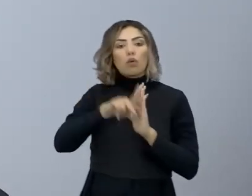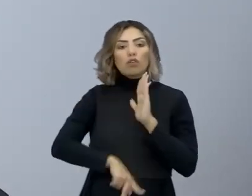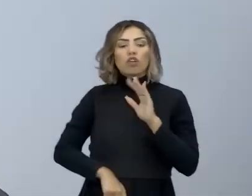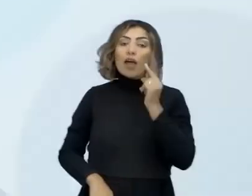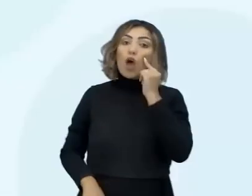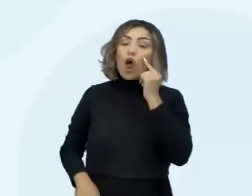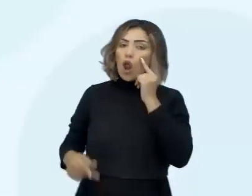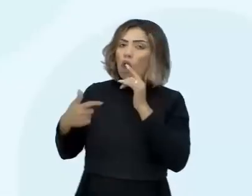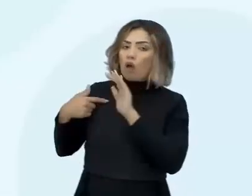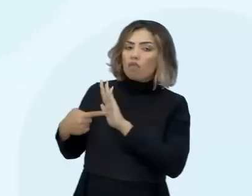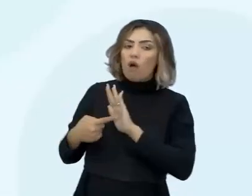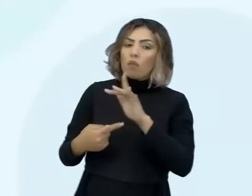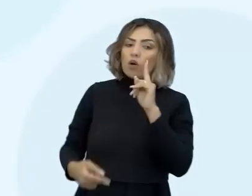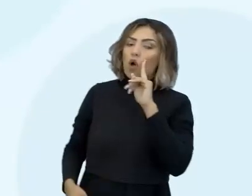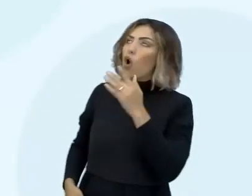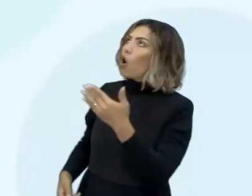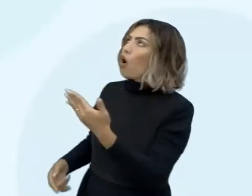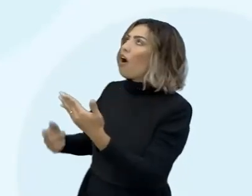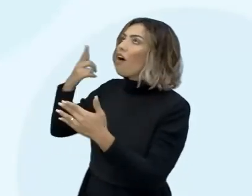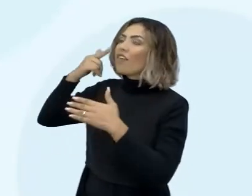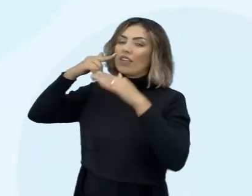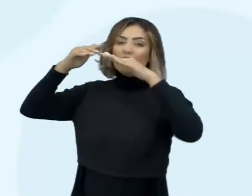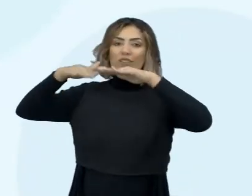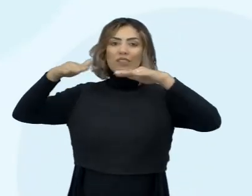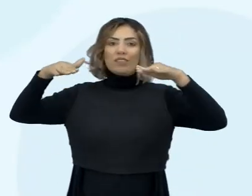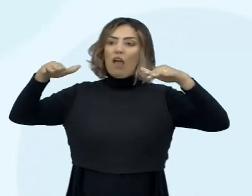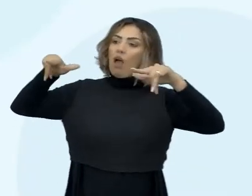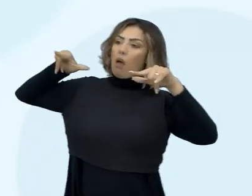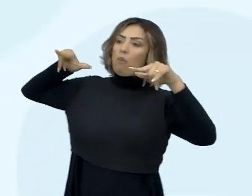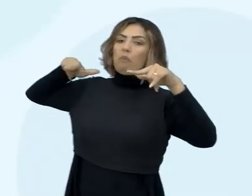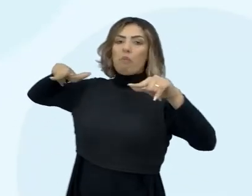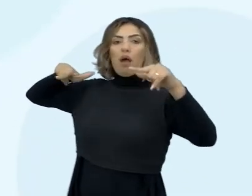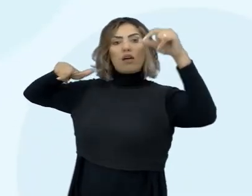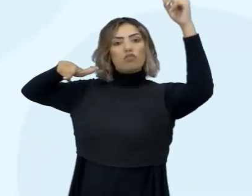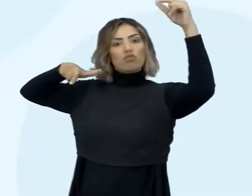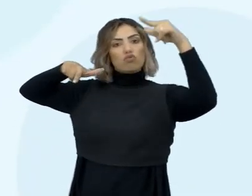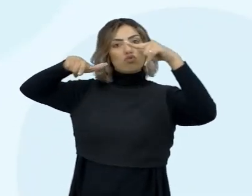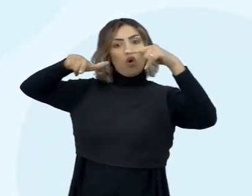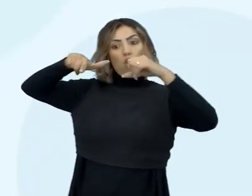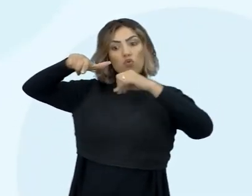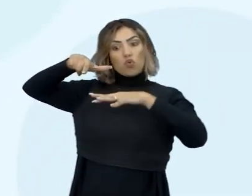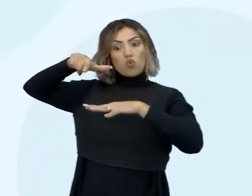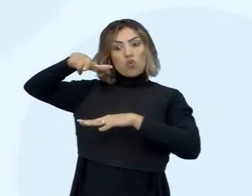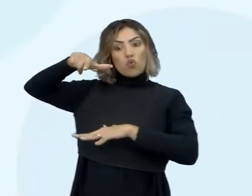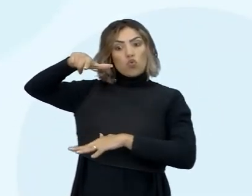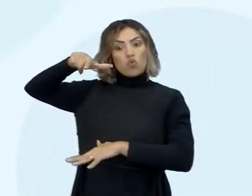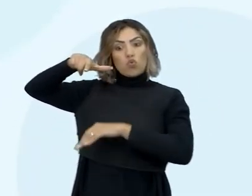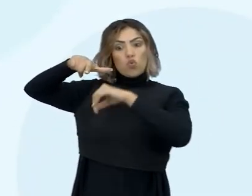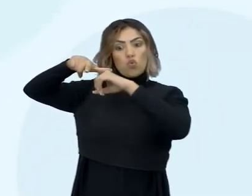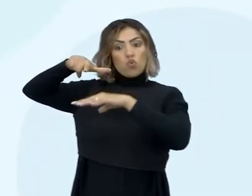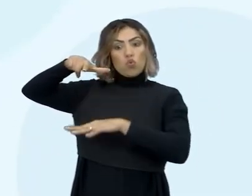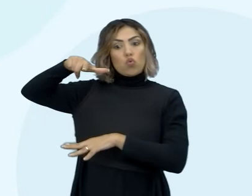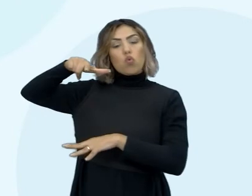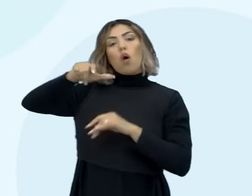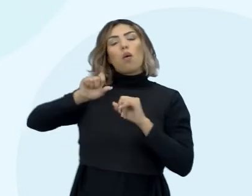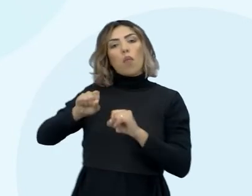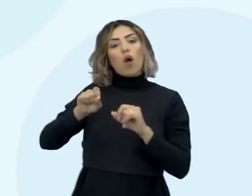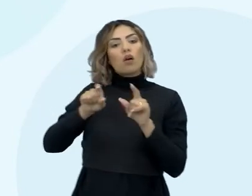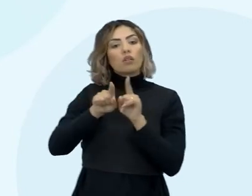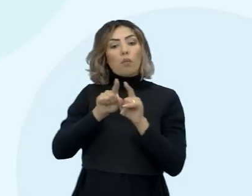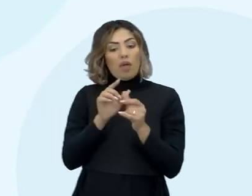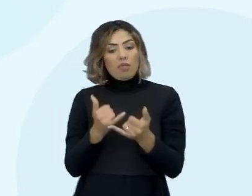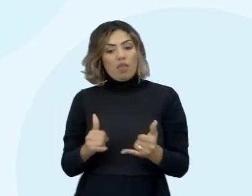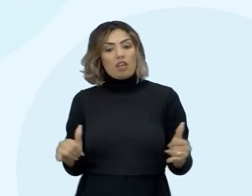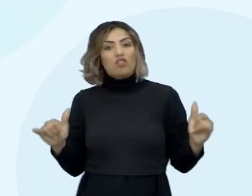favor, olha lá. As placas solares ali, ó, que já está na construção sustentável do professor Alexandre, a gente pode aproveitar isso, carregar uma bateria